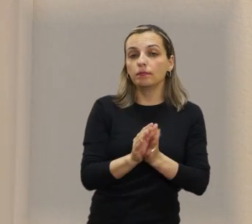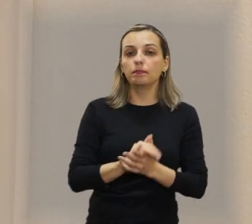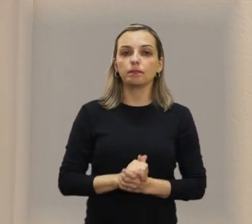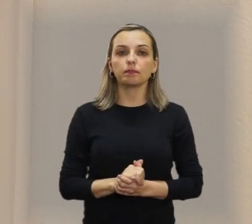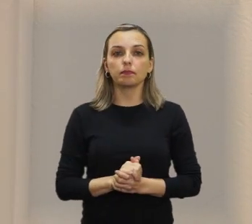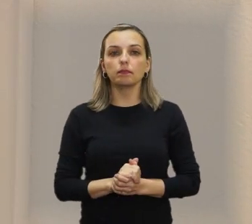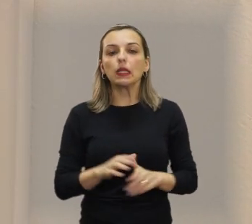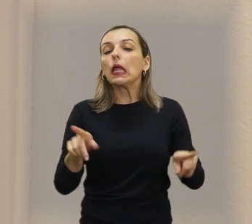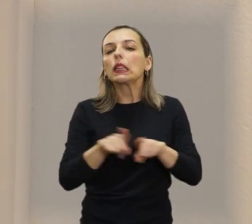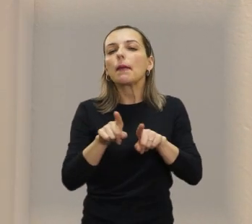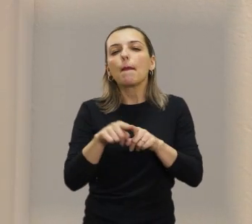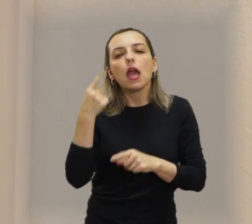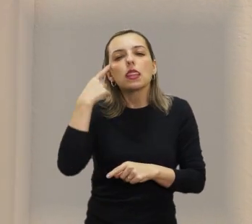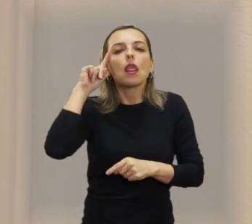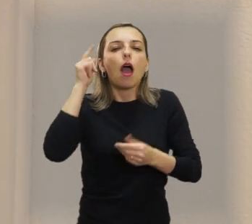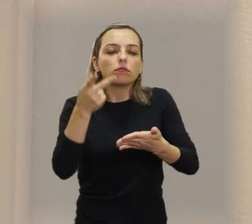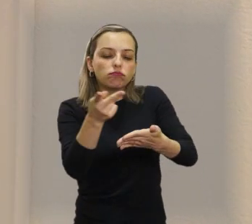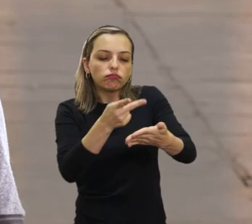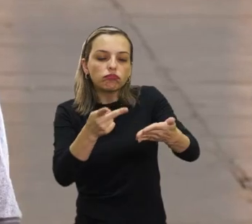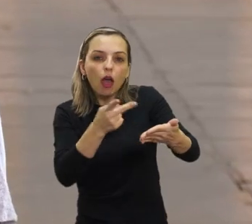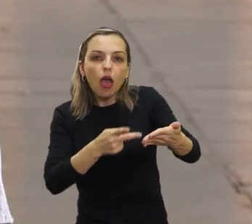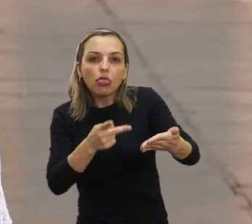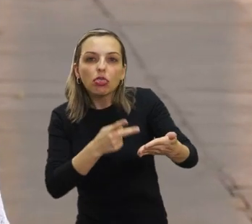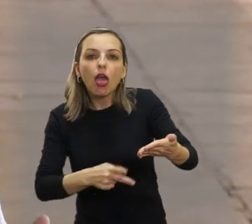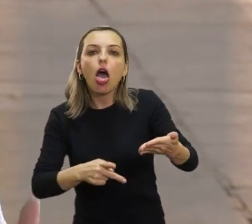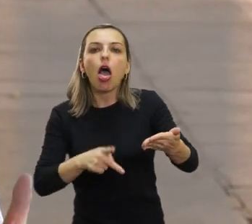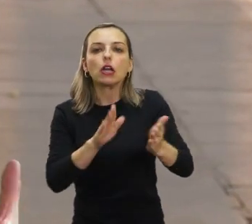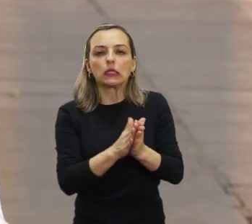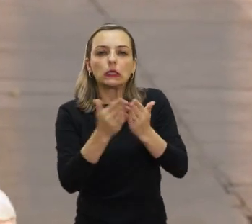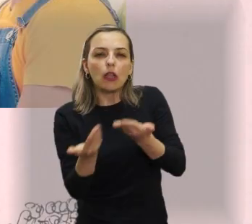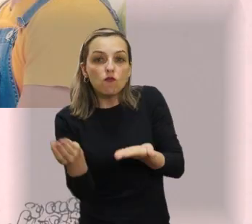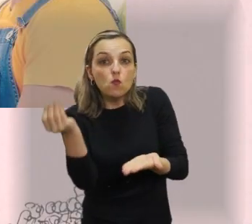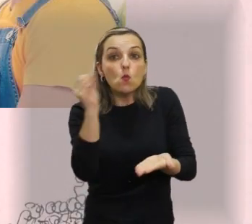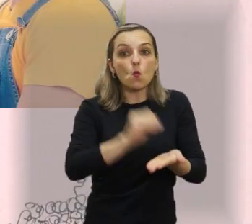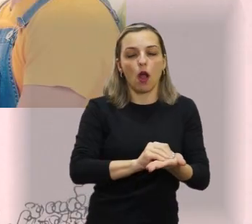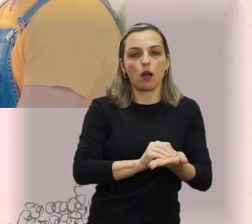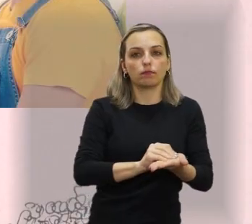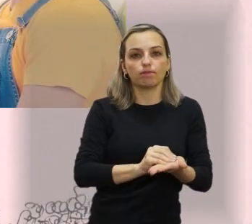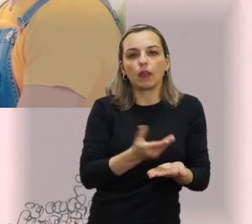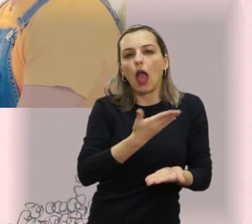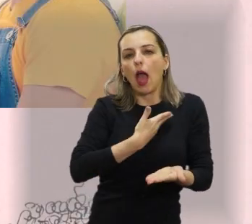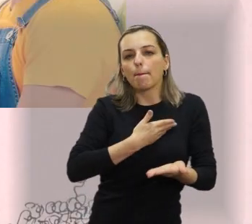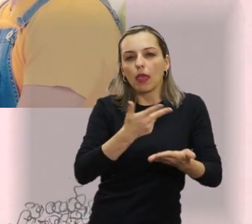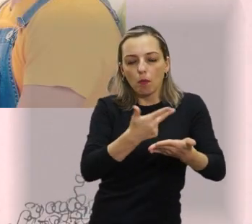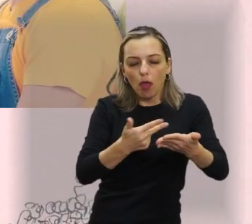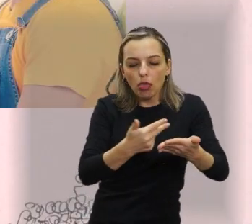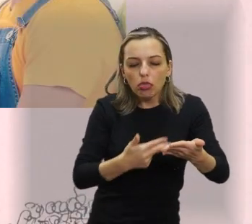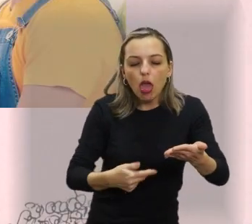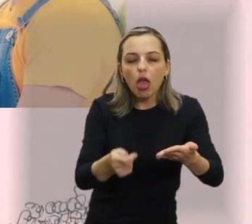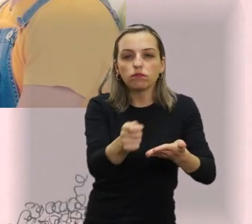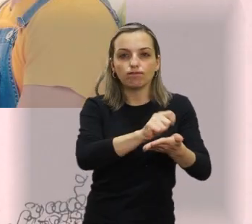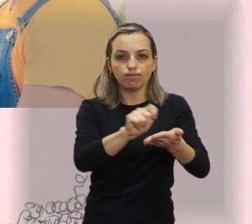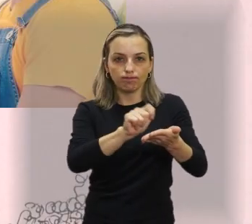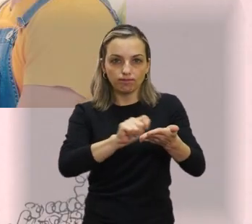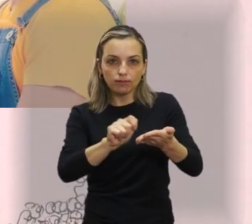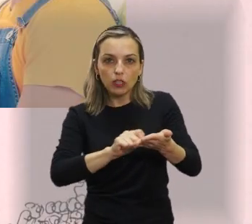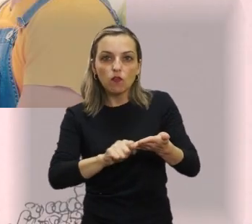também participar do livro. Então eu comecei a pensar em algumas poesias. Um amigo nosso que também acompanhava, assim,